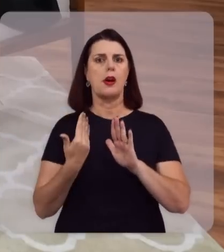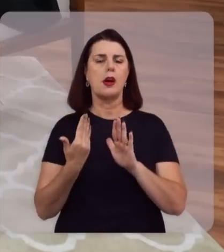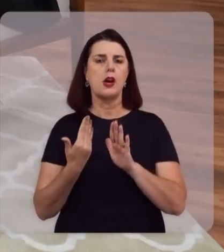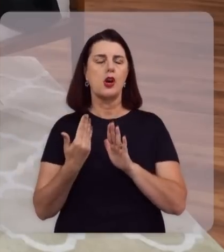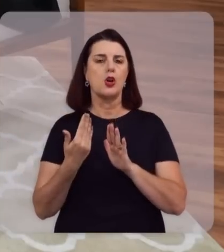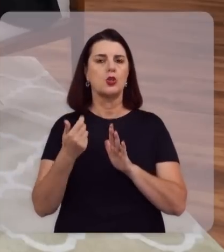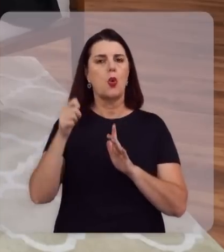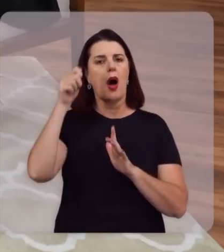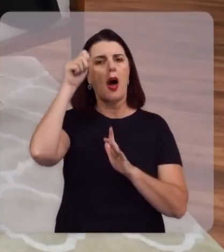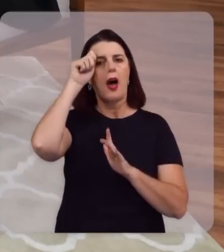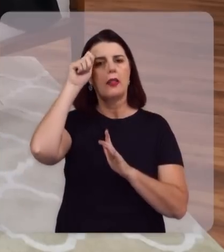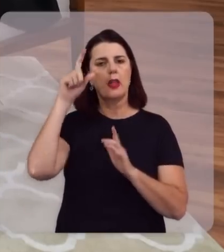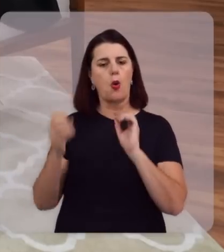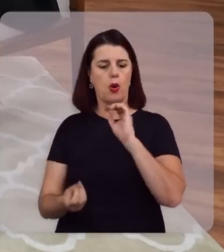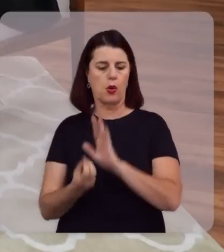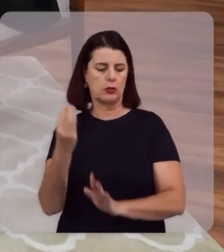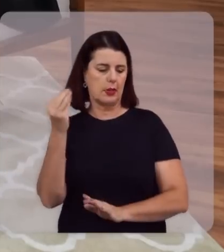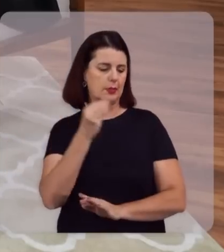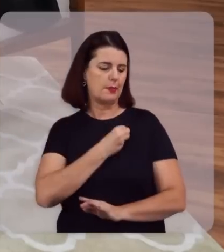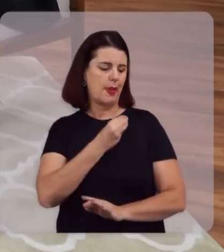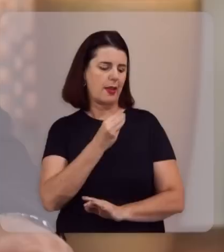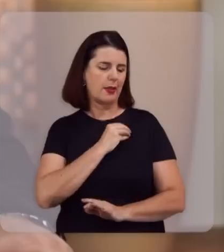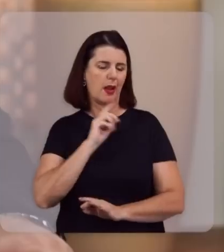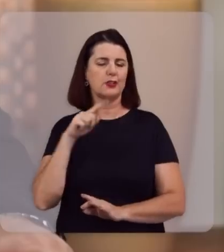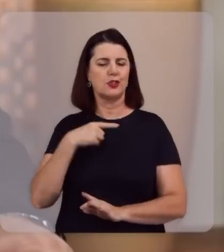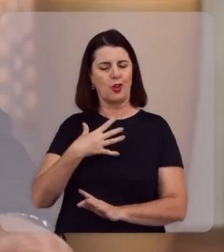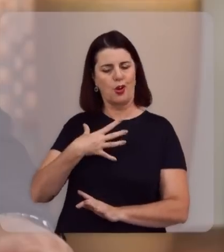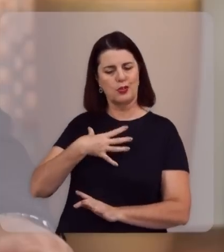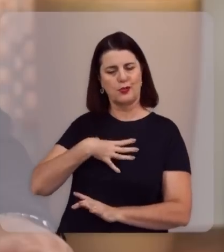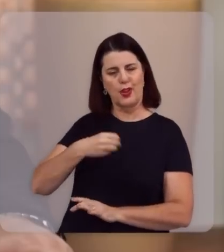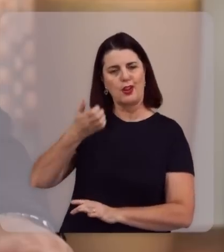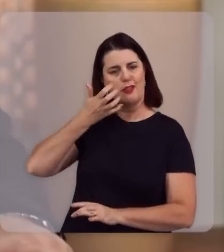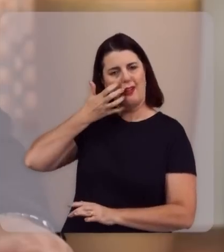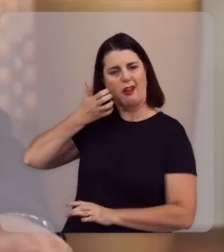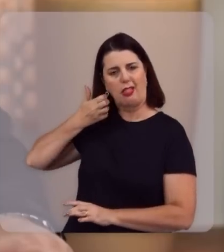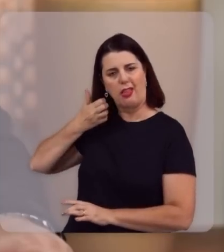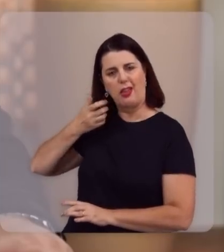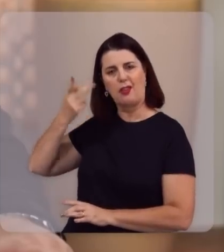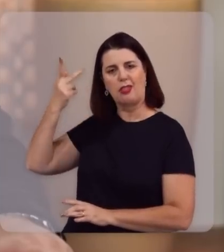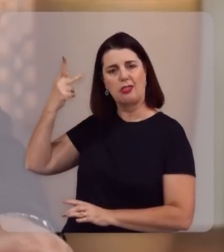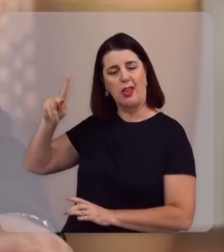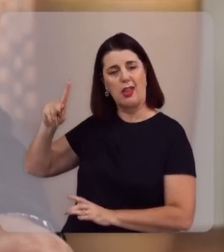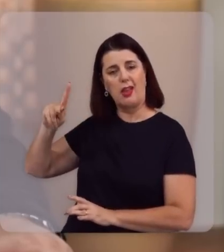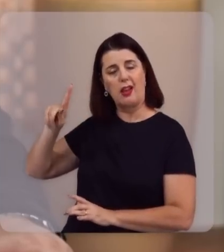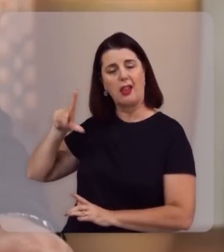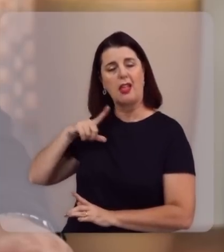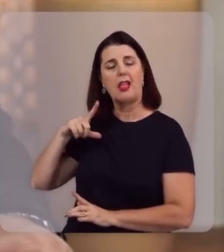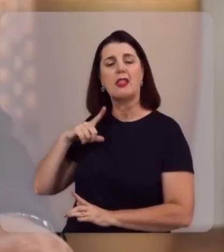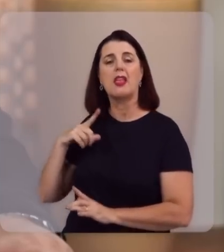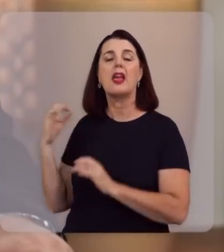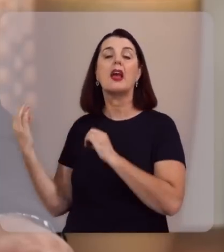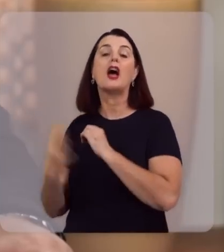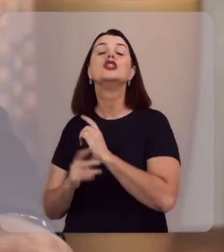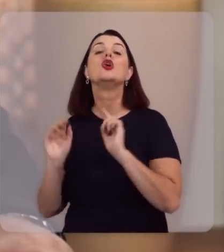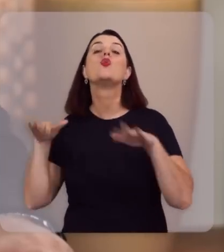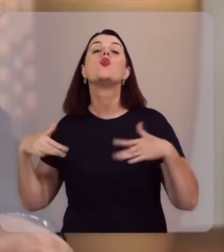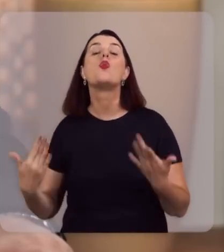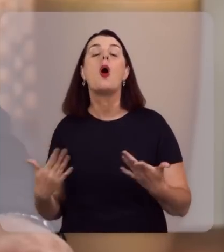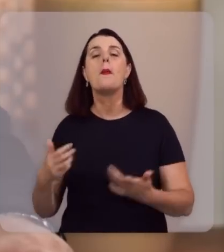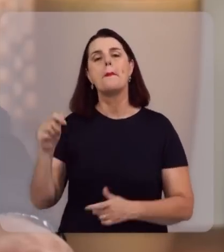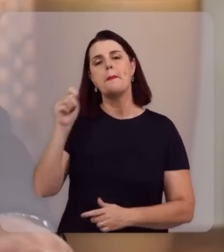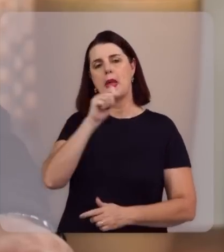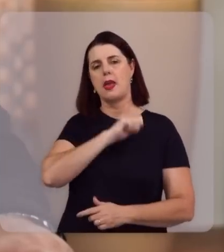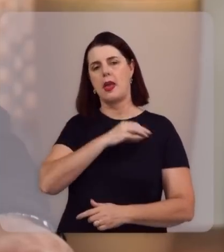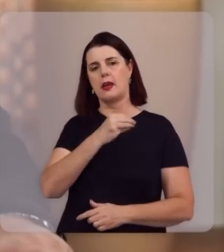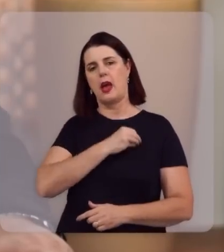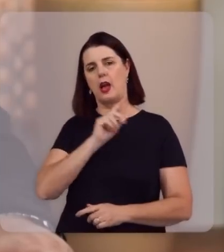Adão cai em pecado, todos nós, seus filhos, seus herdeiros, recebemos como pena o pecado na nossa